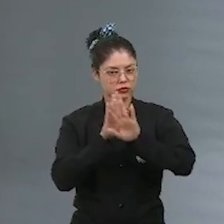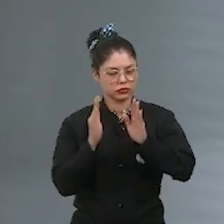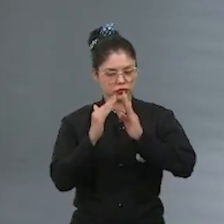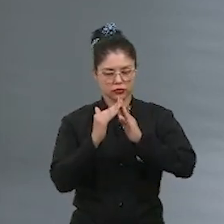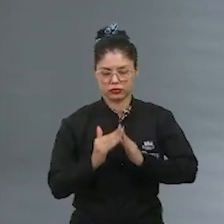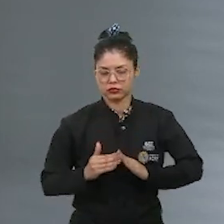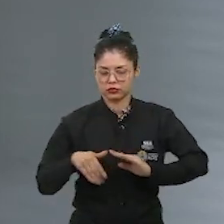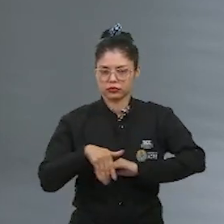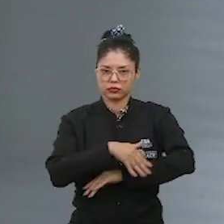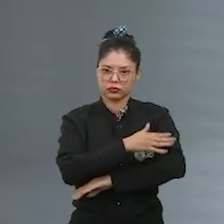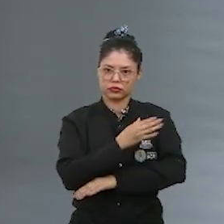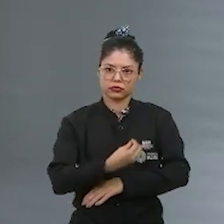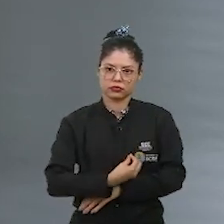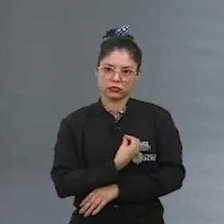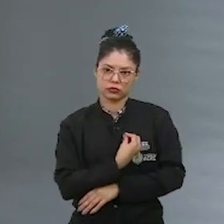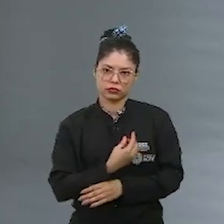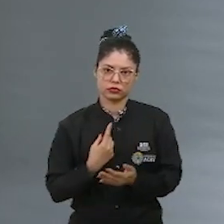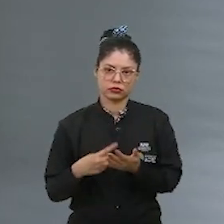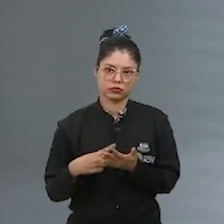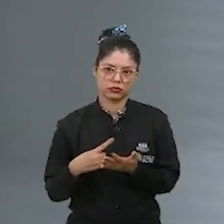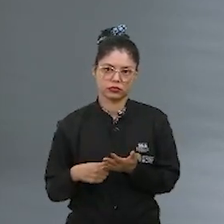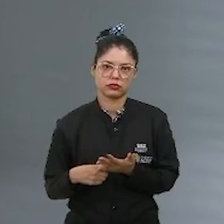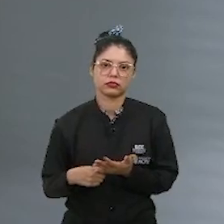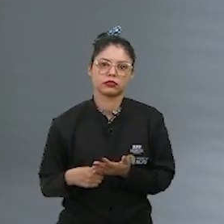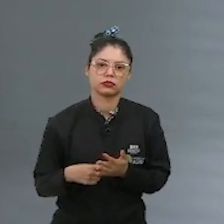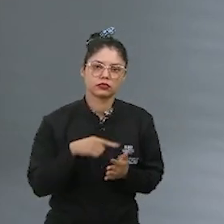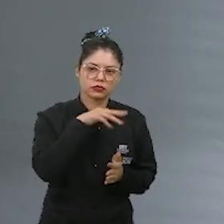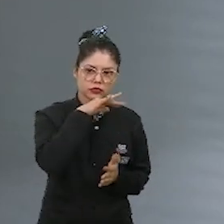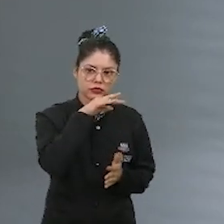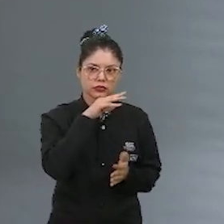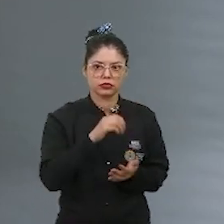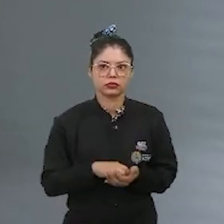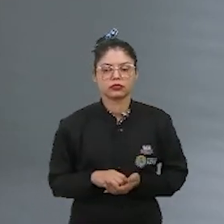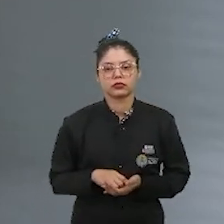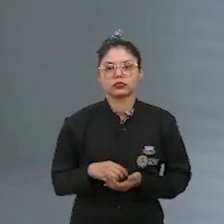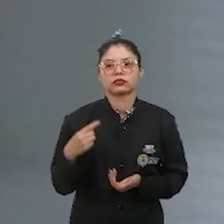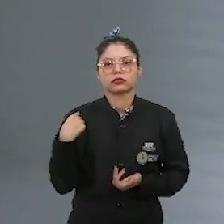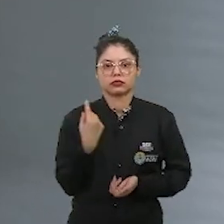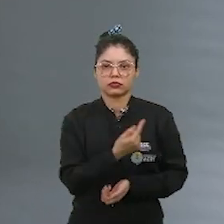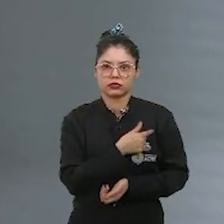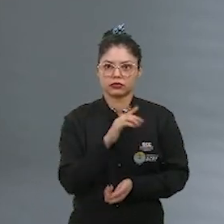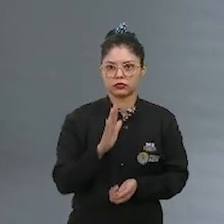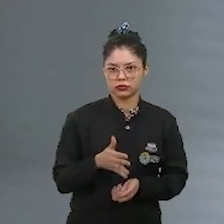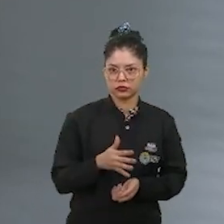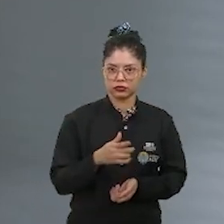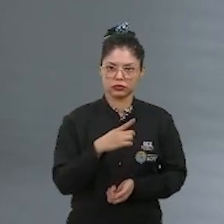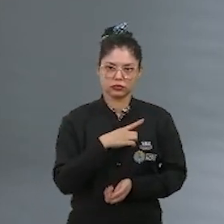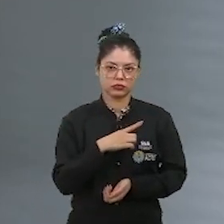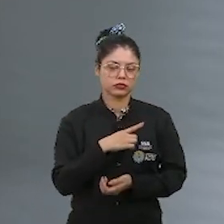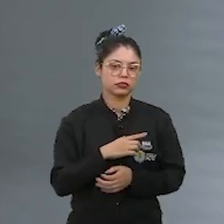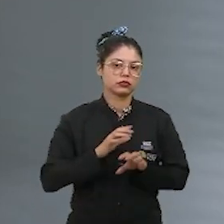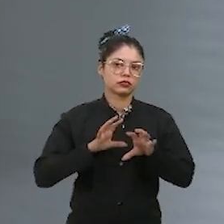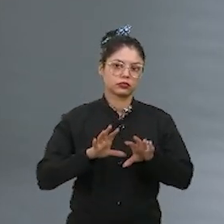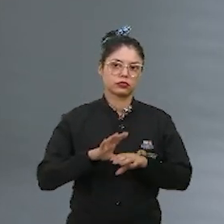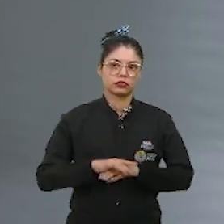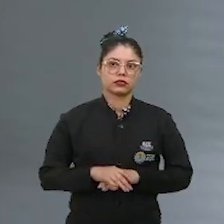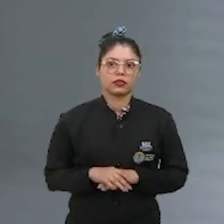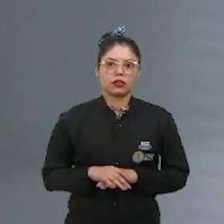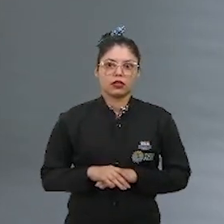na rua, vão viver em condições degradantes. Sendo que nós já temos, né, por assim dizer,